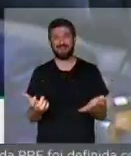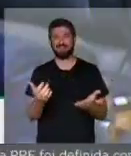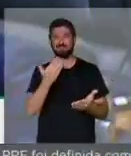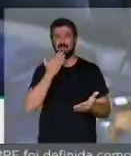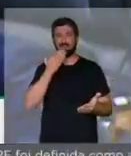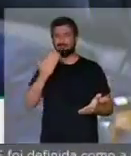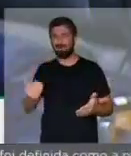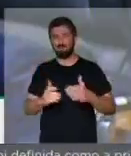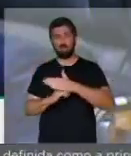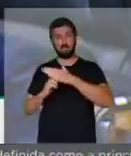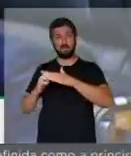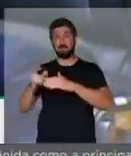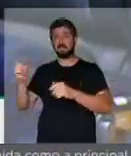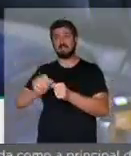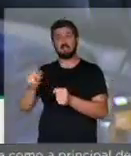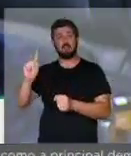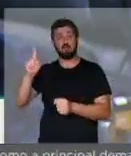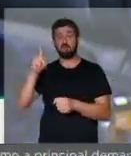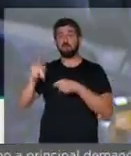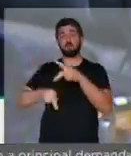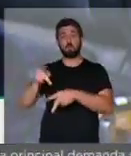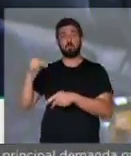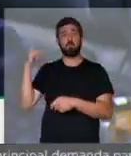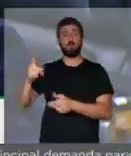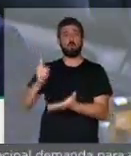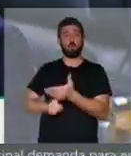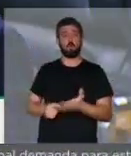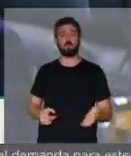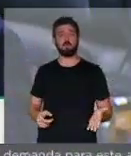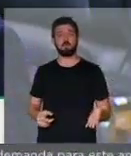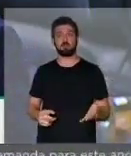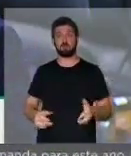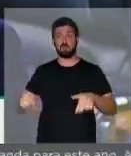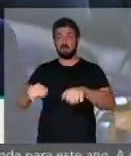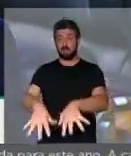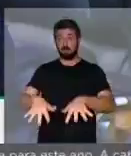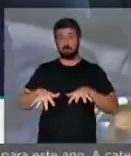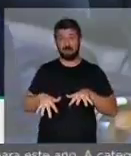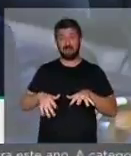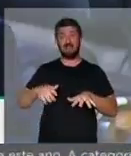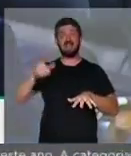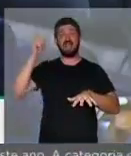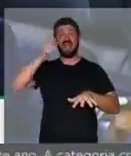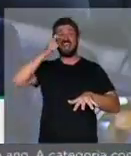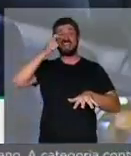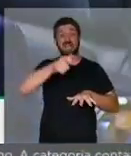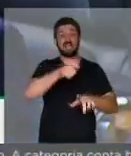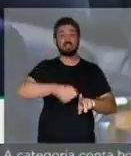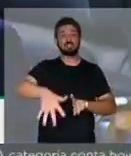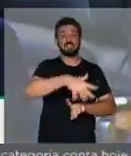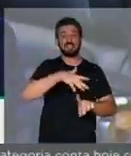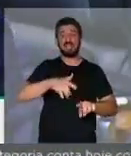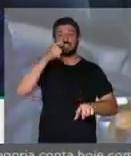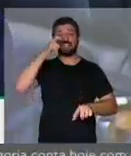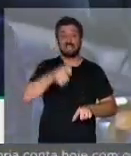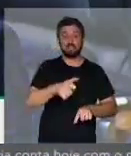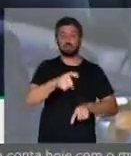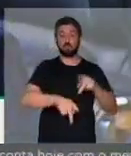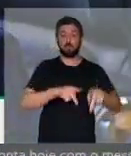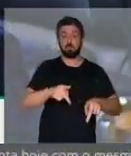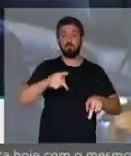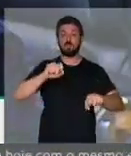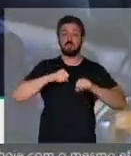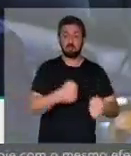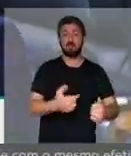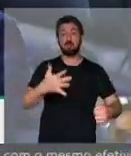para beneficiar uma empresa que não cumpriu com o povo brasileiro. A função do plenário é proteger o interesse da sociedade e o interesse do povo. Então